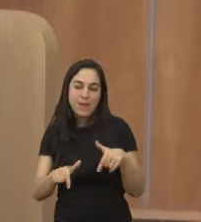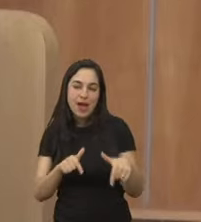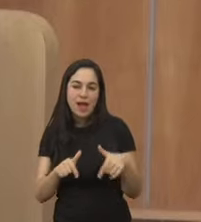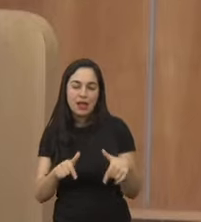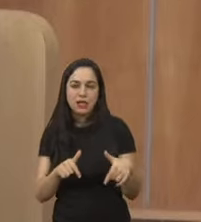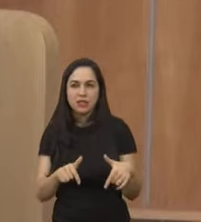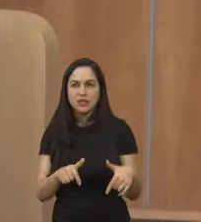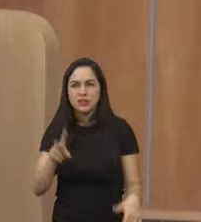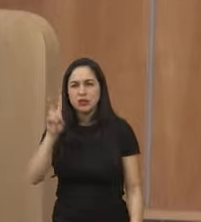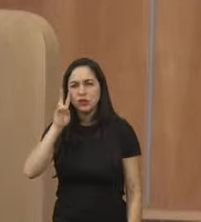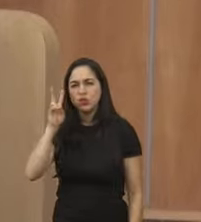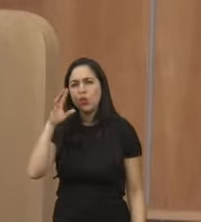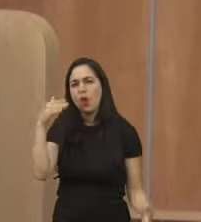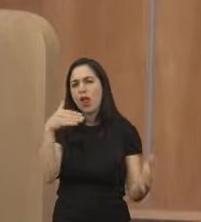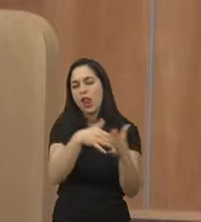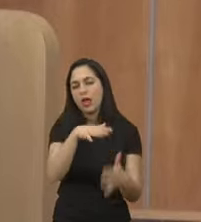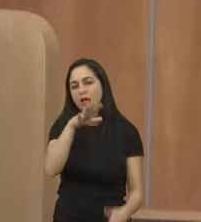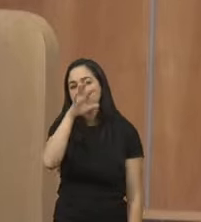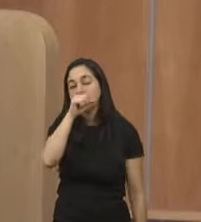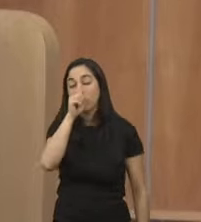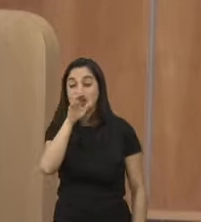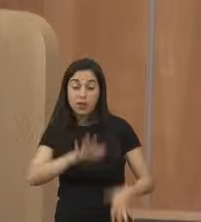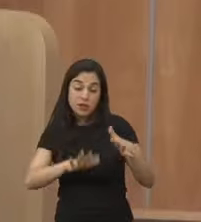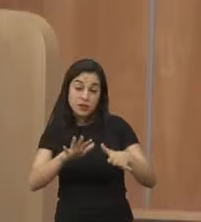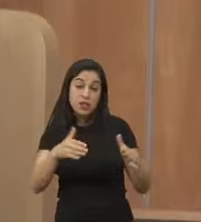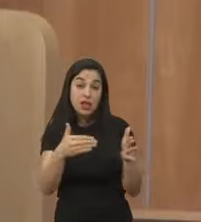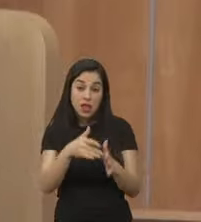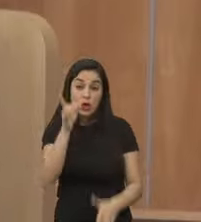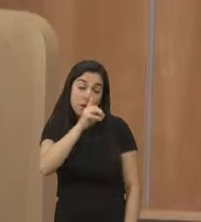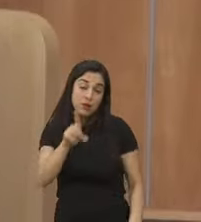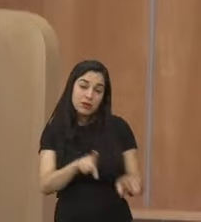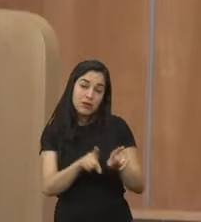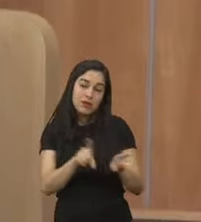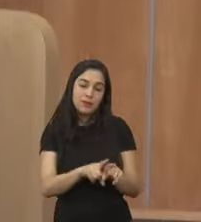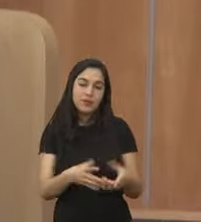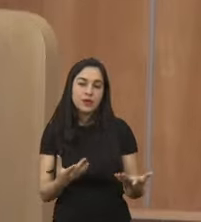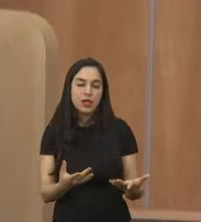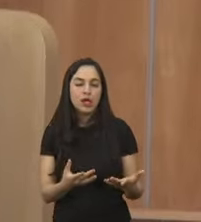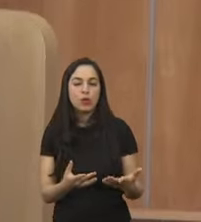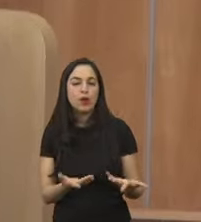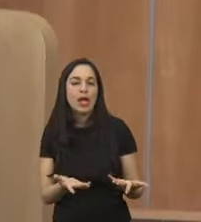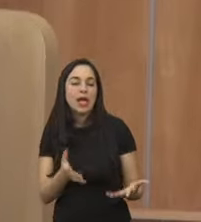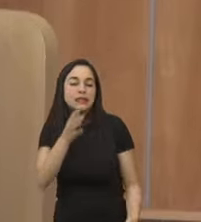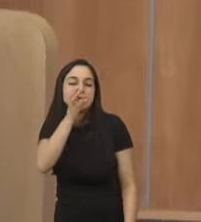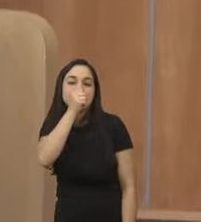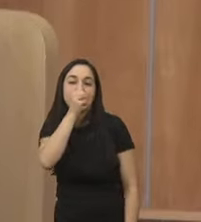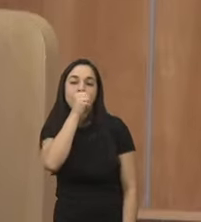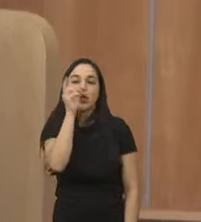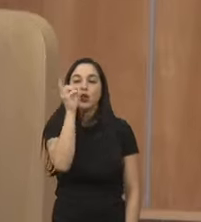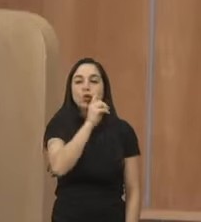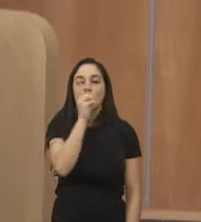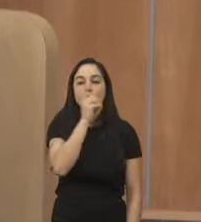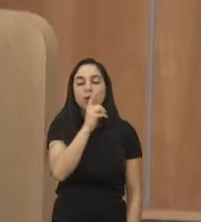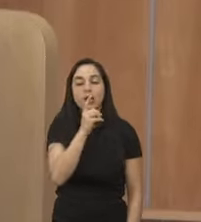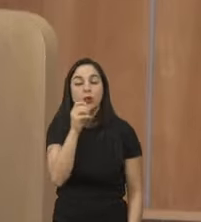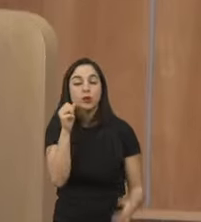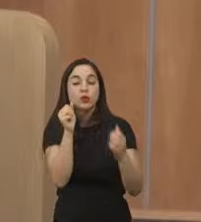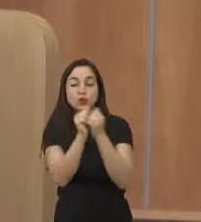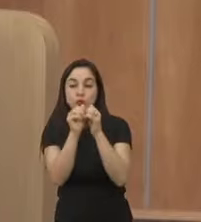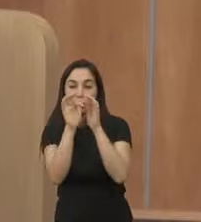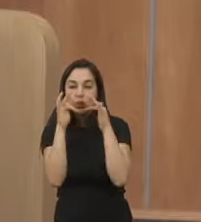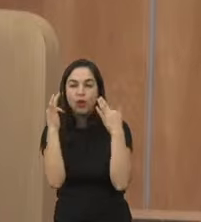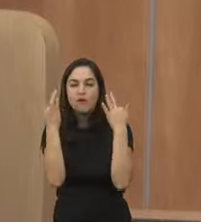até o domingo. Então eles tiram aí o seu feriado, né, os finais de semana, para dar um passeio ali com a sua